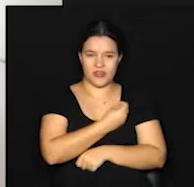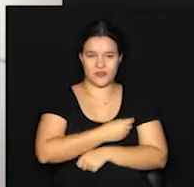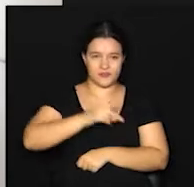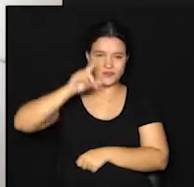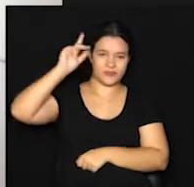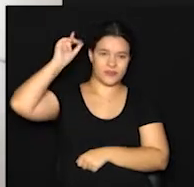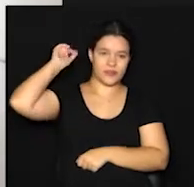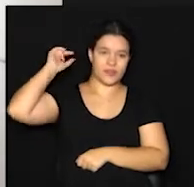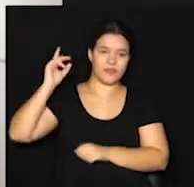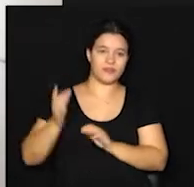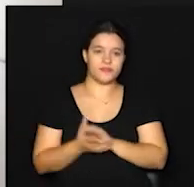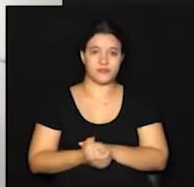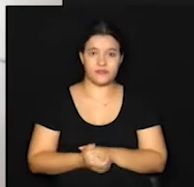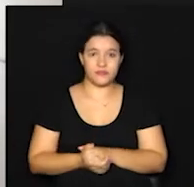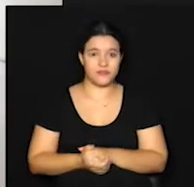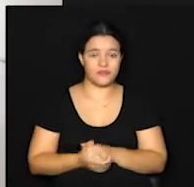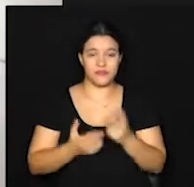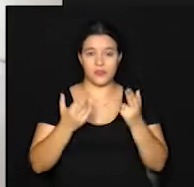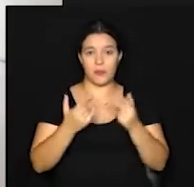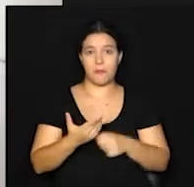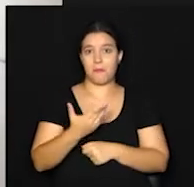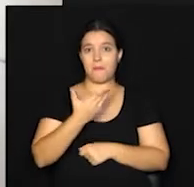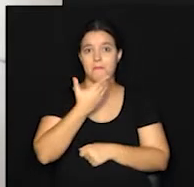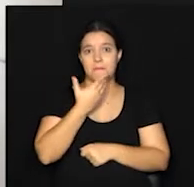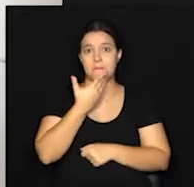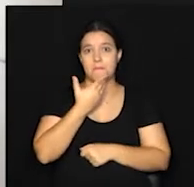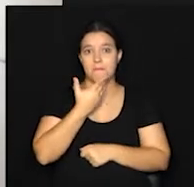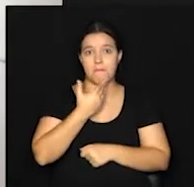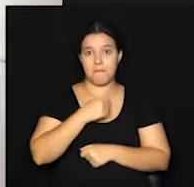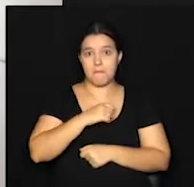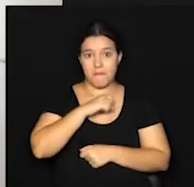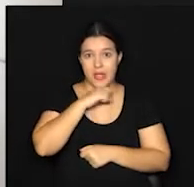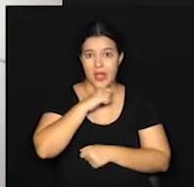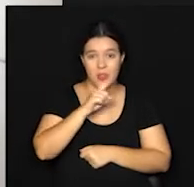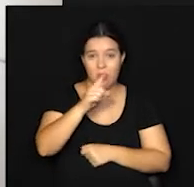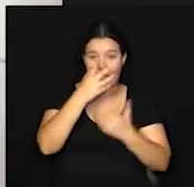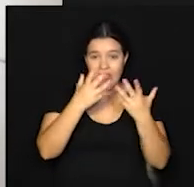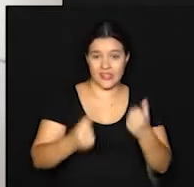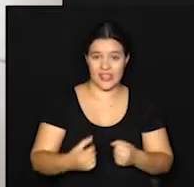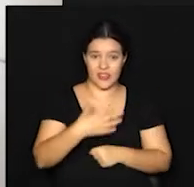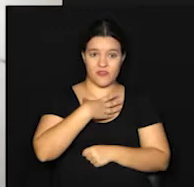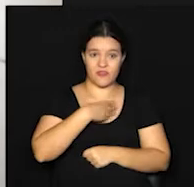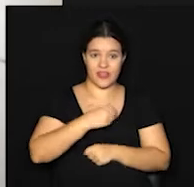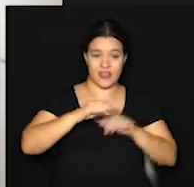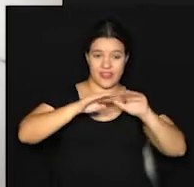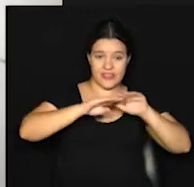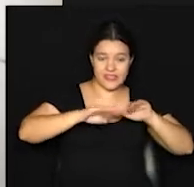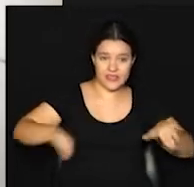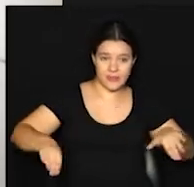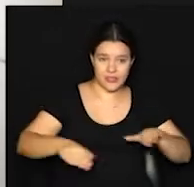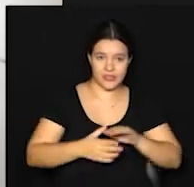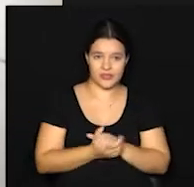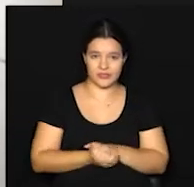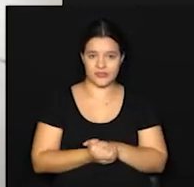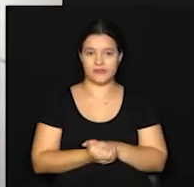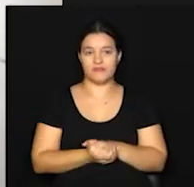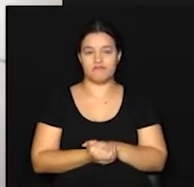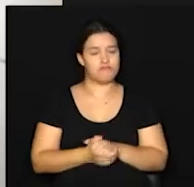ou viram um filme, era quase aquele pai que não aceita que a filha fique separada e que tenha que aceitar um